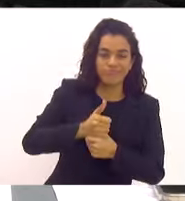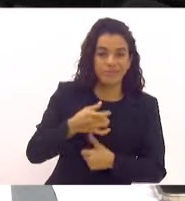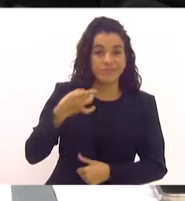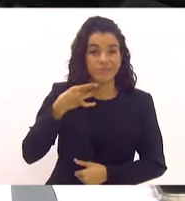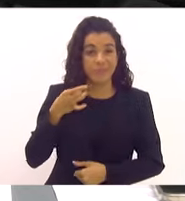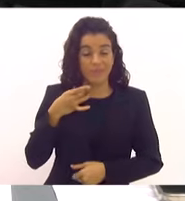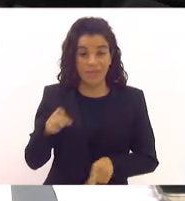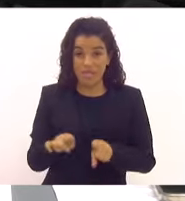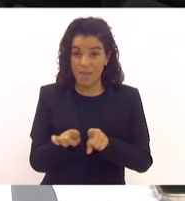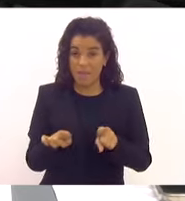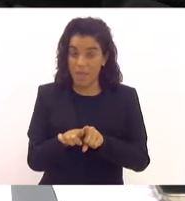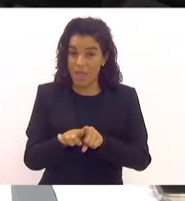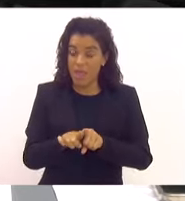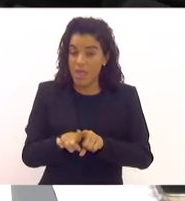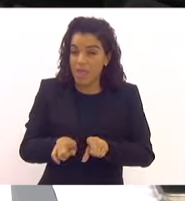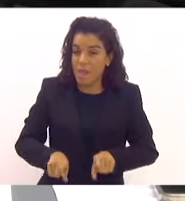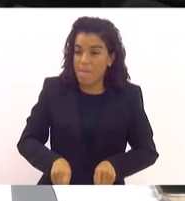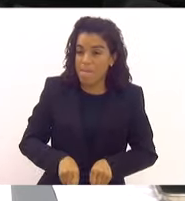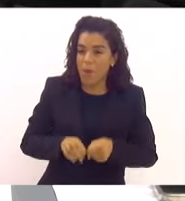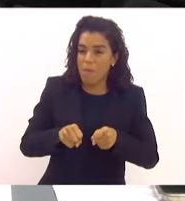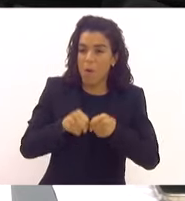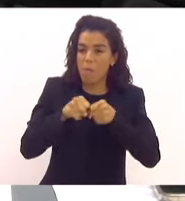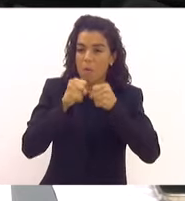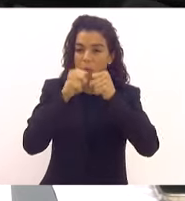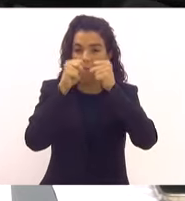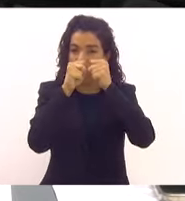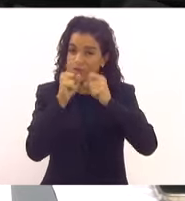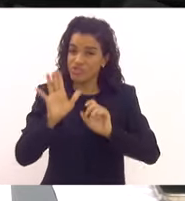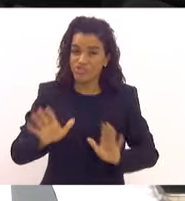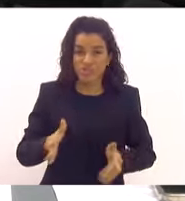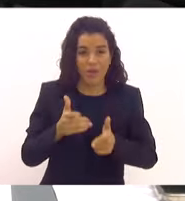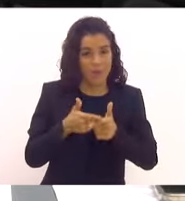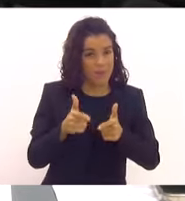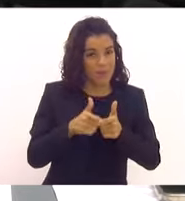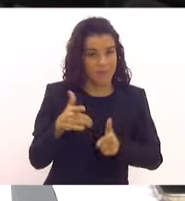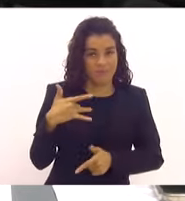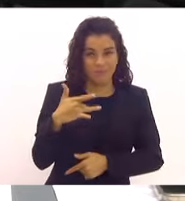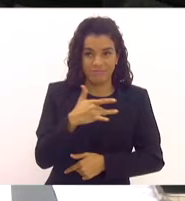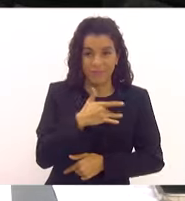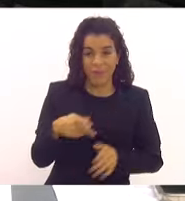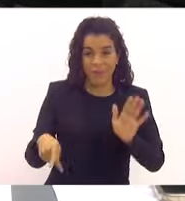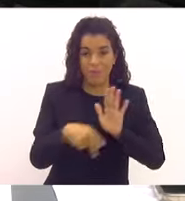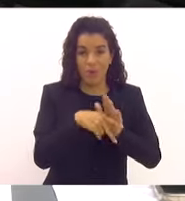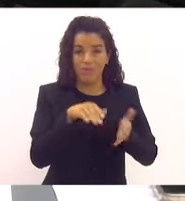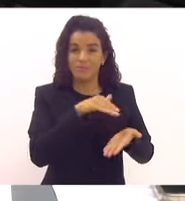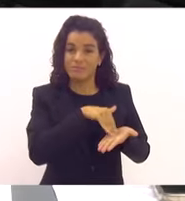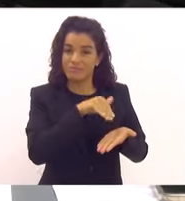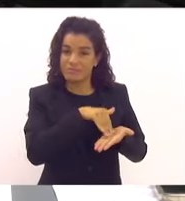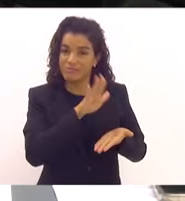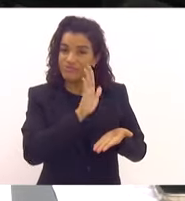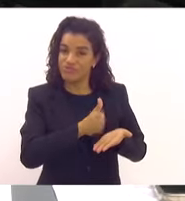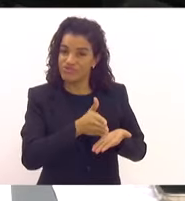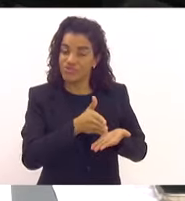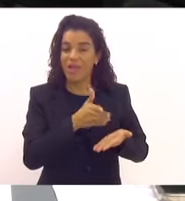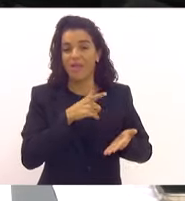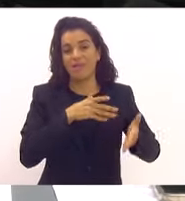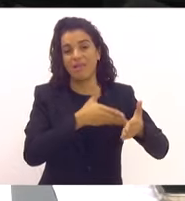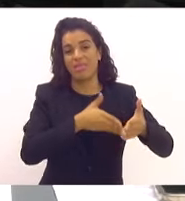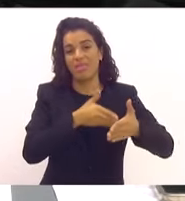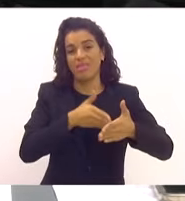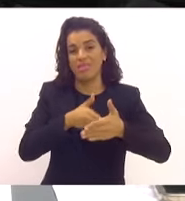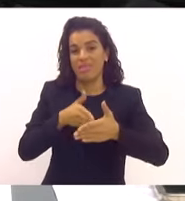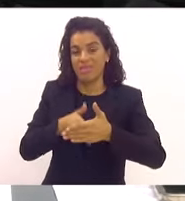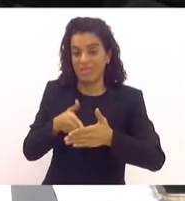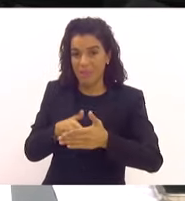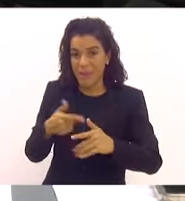afeta fortemente. É um problema de saúde já, que as próprias secretarias de saúde enfrentam, que